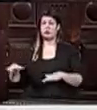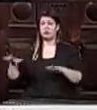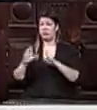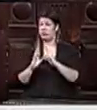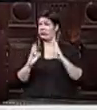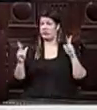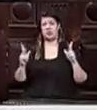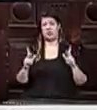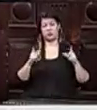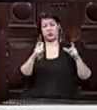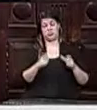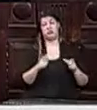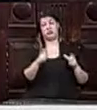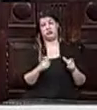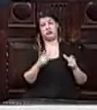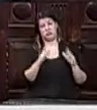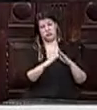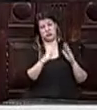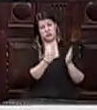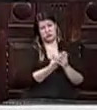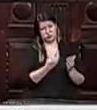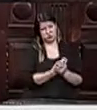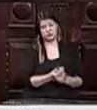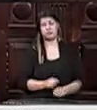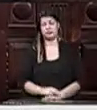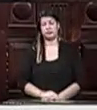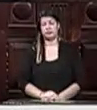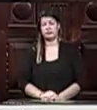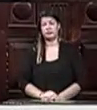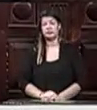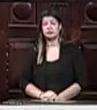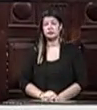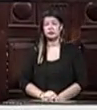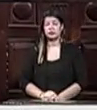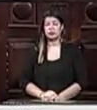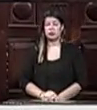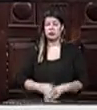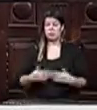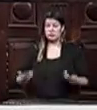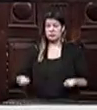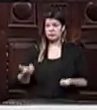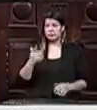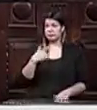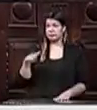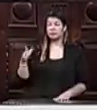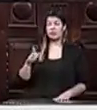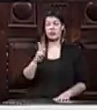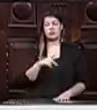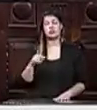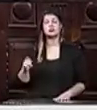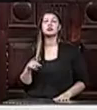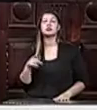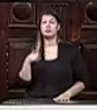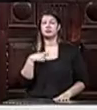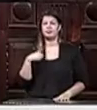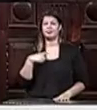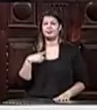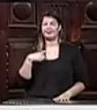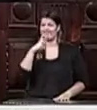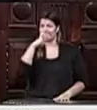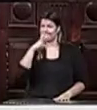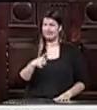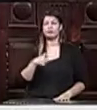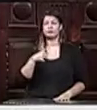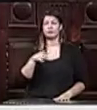diferentes daquelas em que ele já trabalhava. Em outras situações, professores são